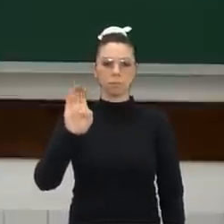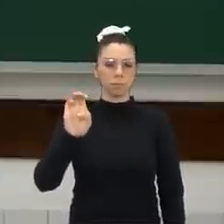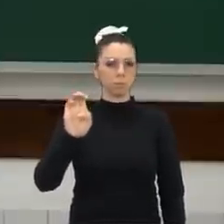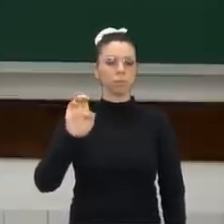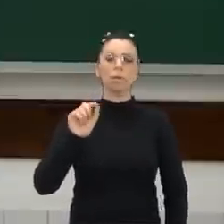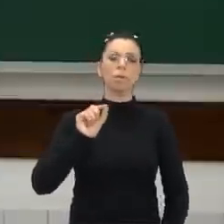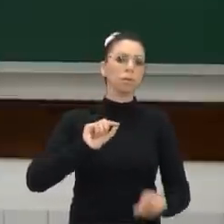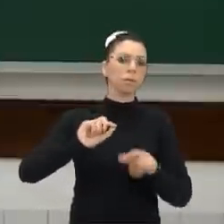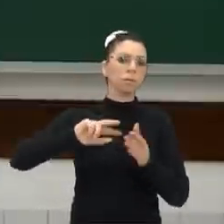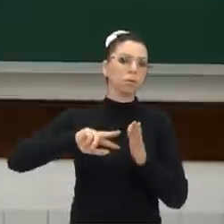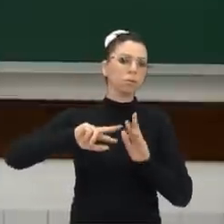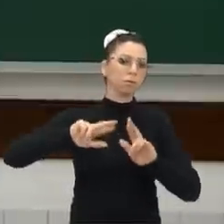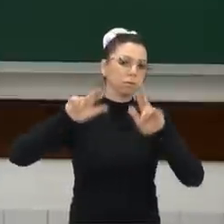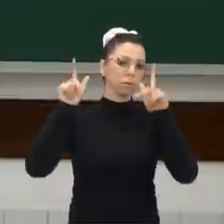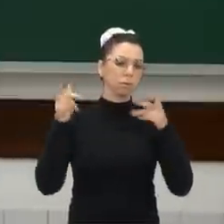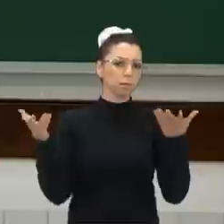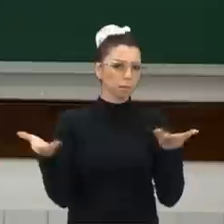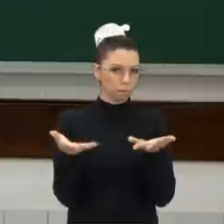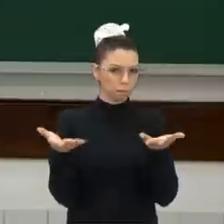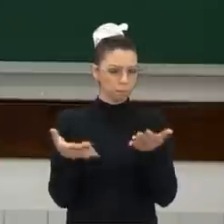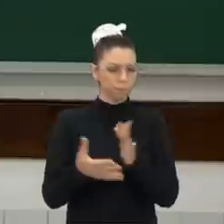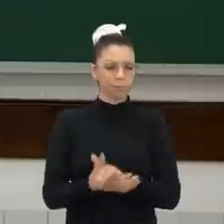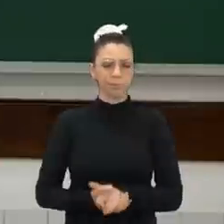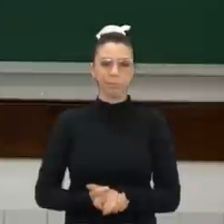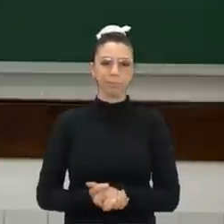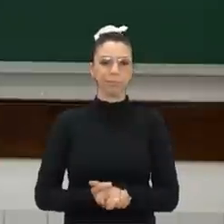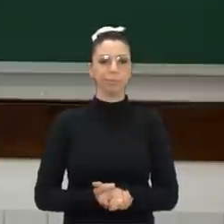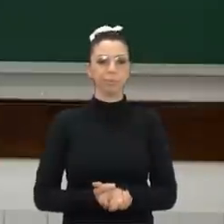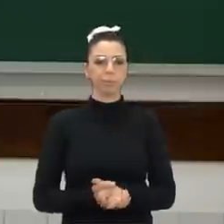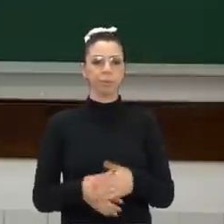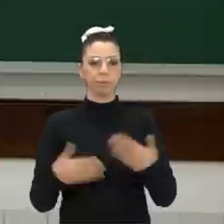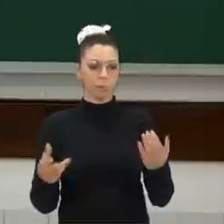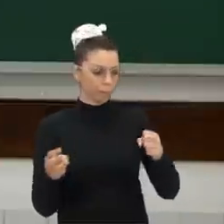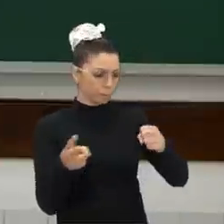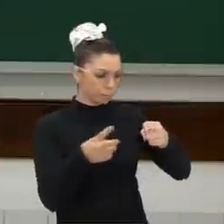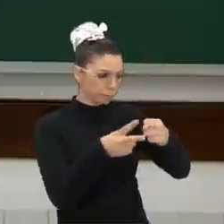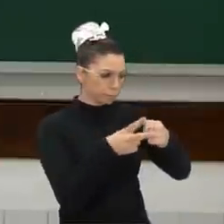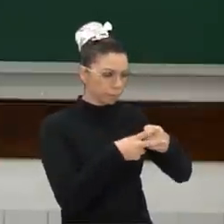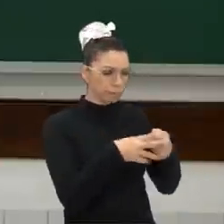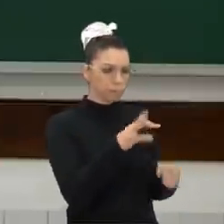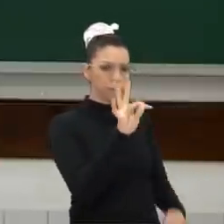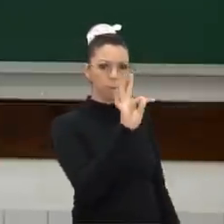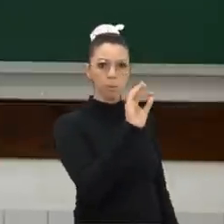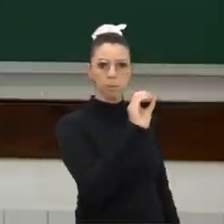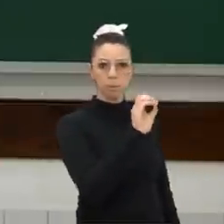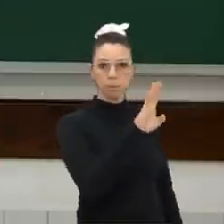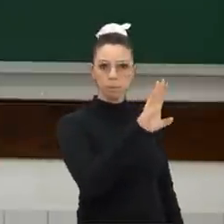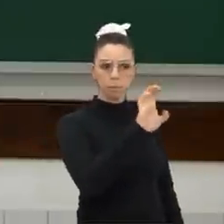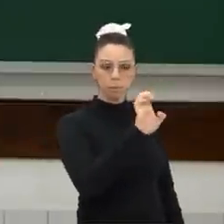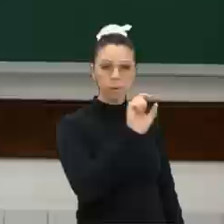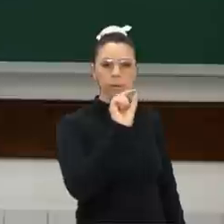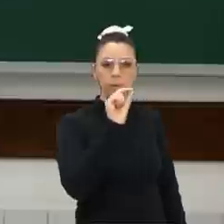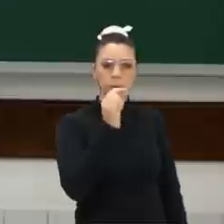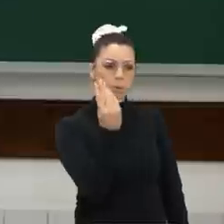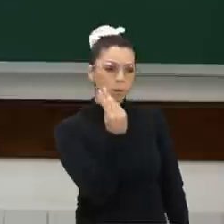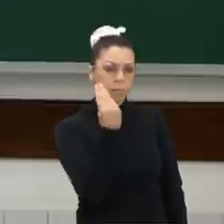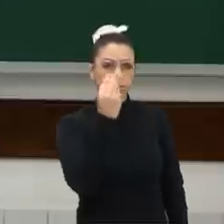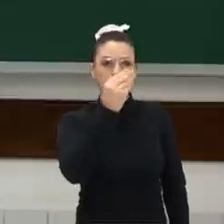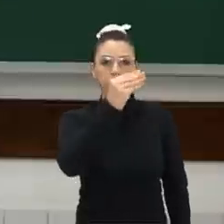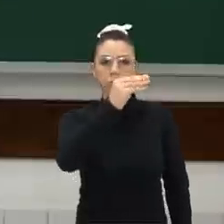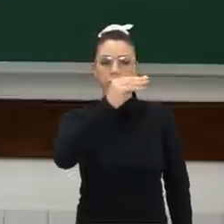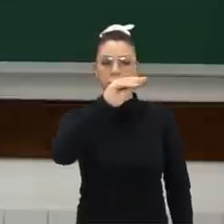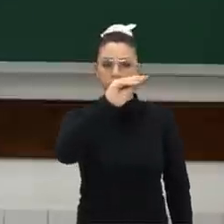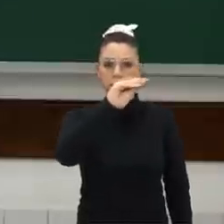do verbo to be? Que quando nós estávamos vendo o verbo to be, nós colocávamos